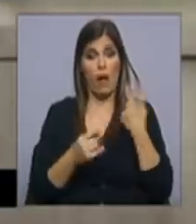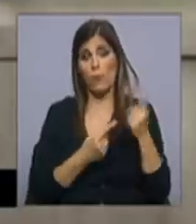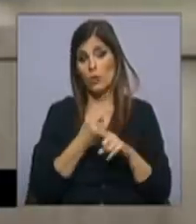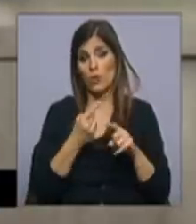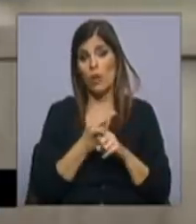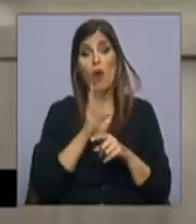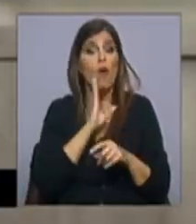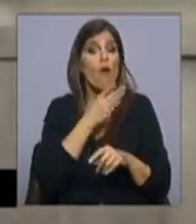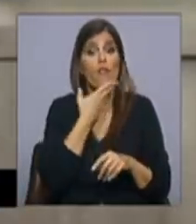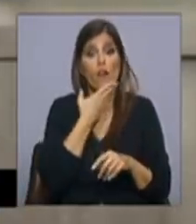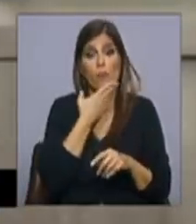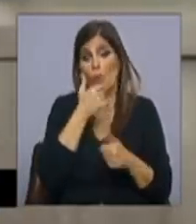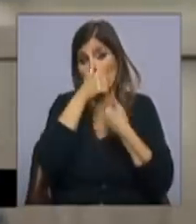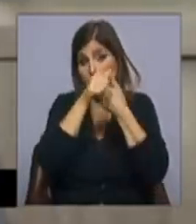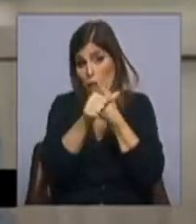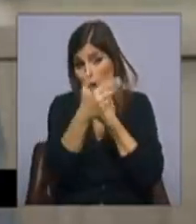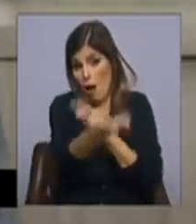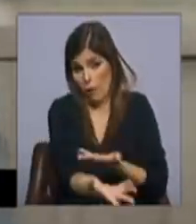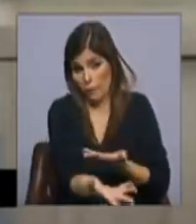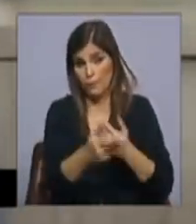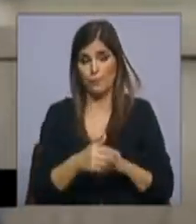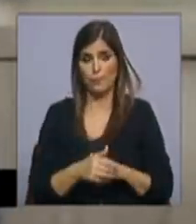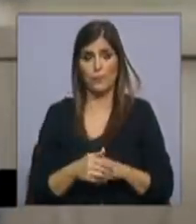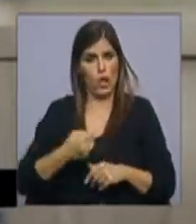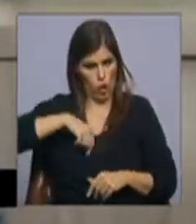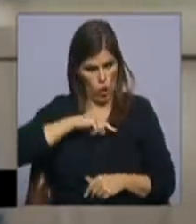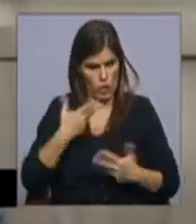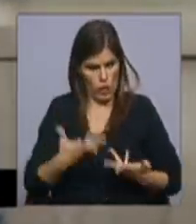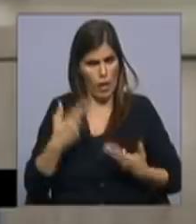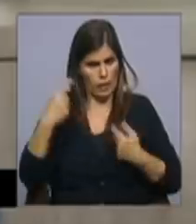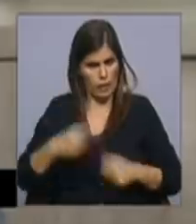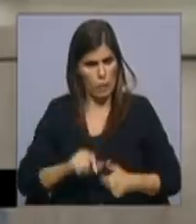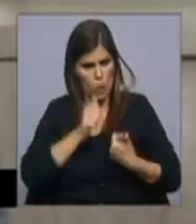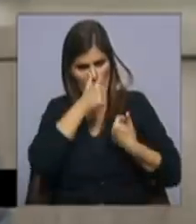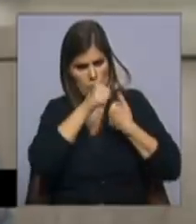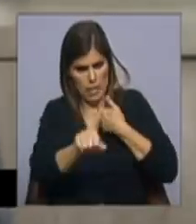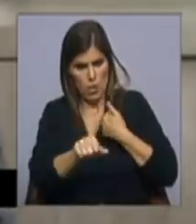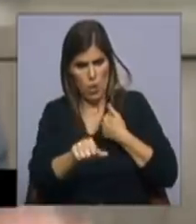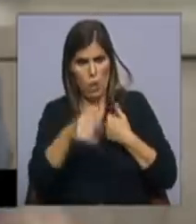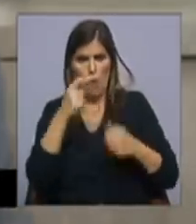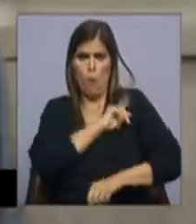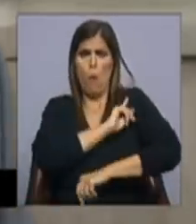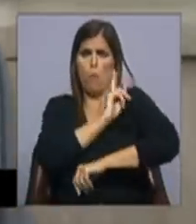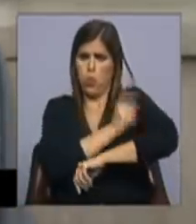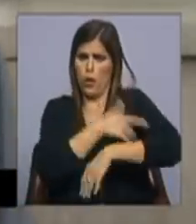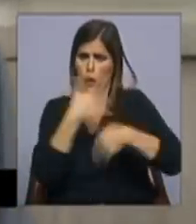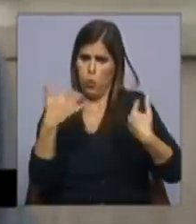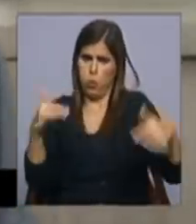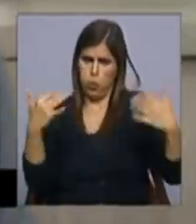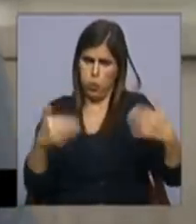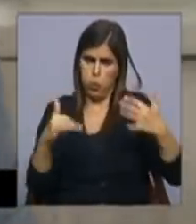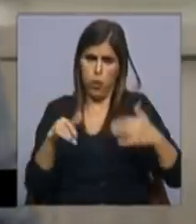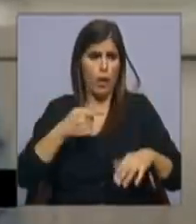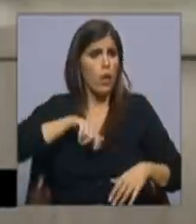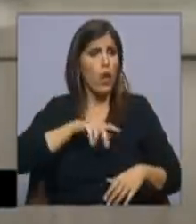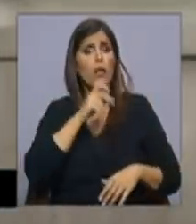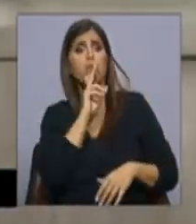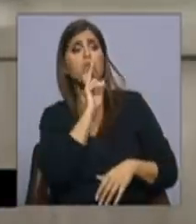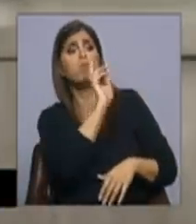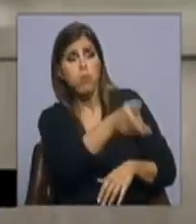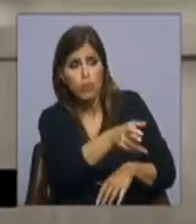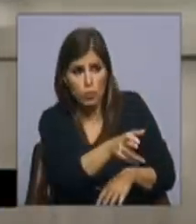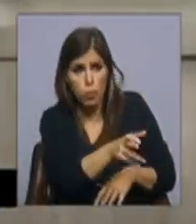a força do inimigo. Nós temos um inimigo poderosíssimo que a gente ainda não tem arma para